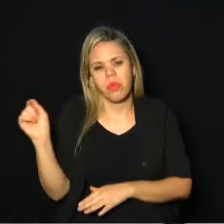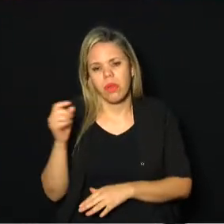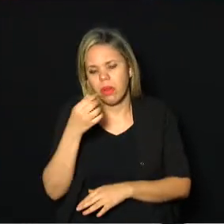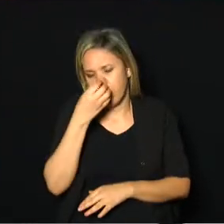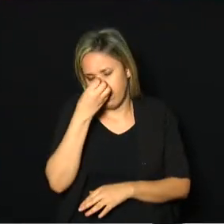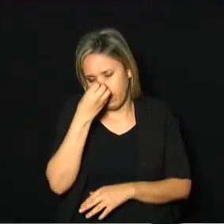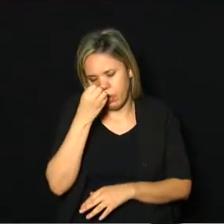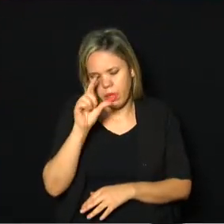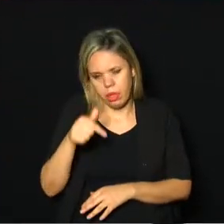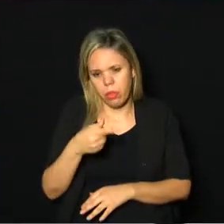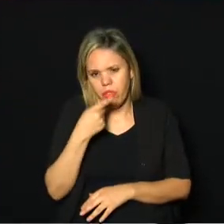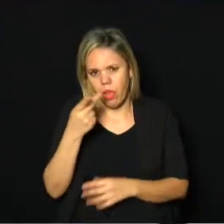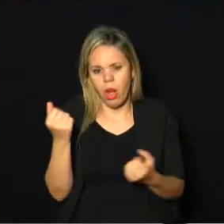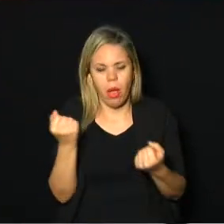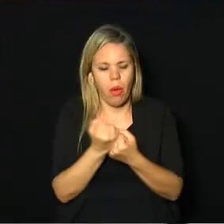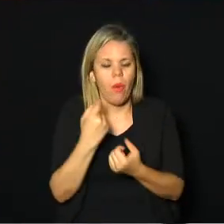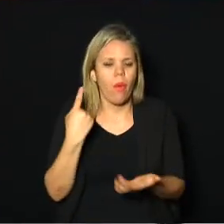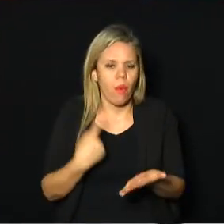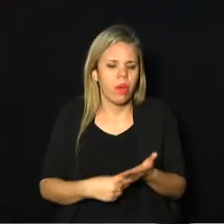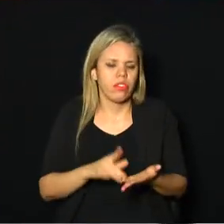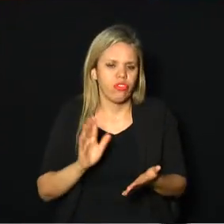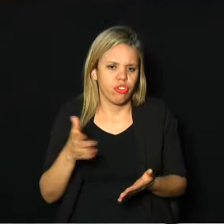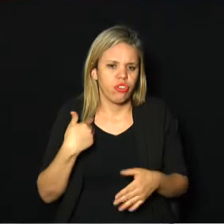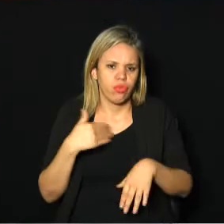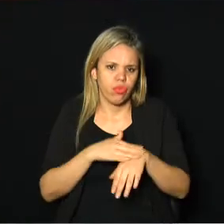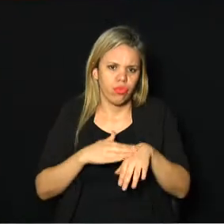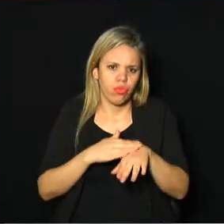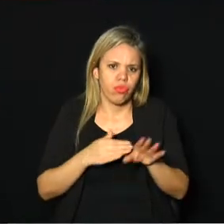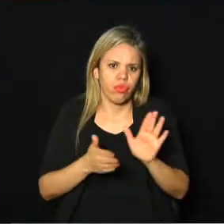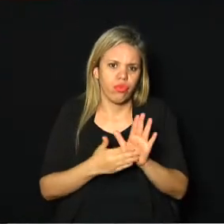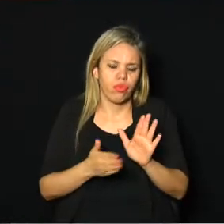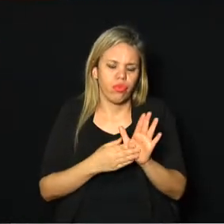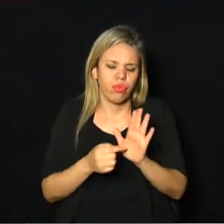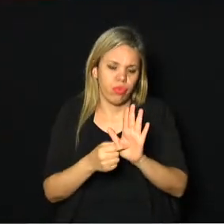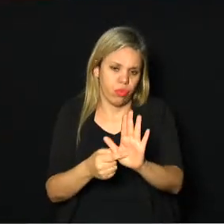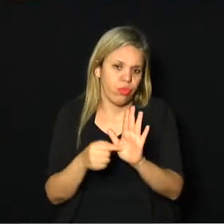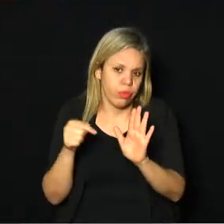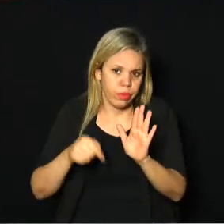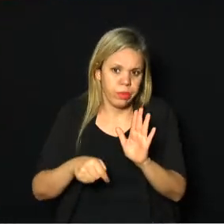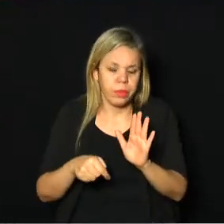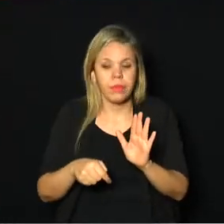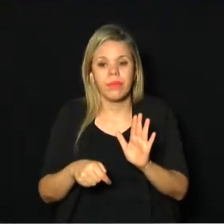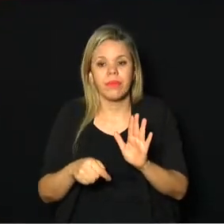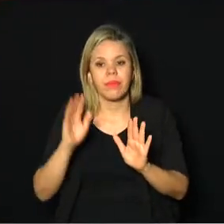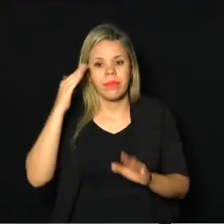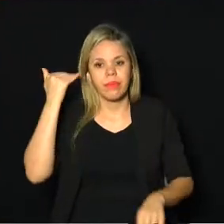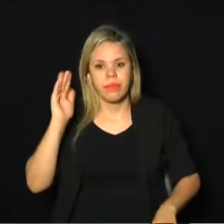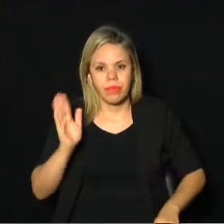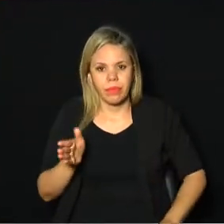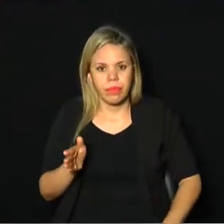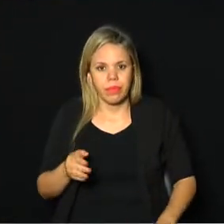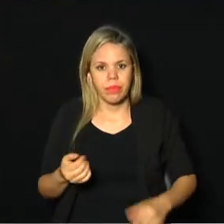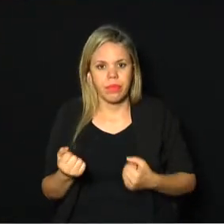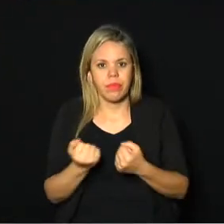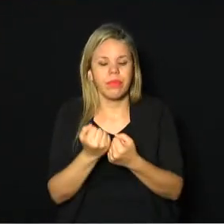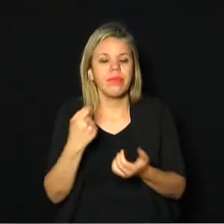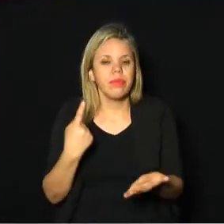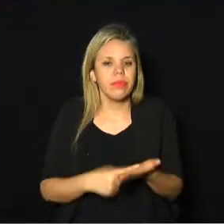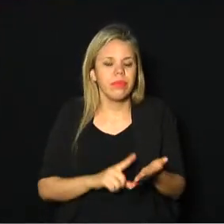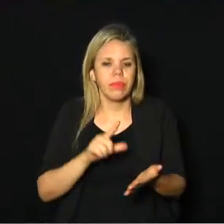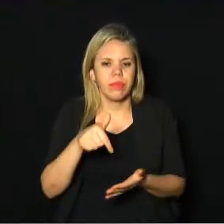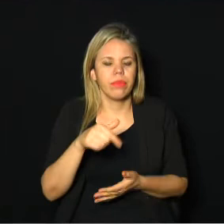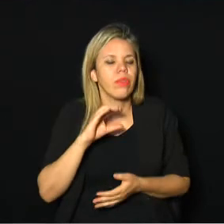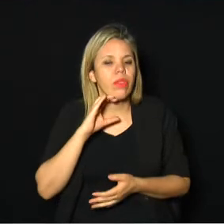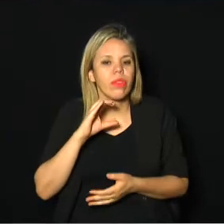já manifestou o acordo, eu já tinha conversado com ele sobre as propostas que eu ia colocar aqui, então o Pedro já manifestou o acordo, depois o Carlão